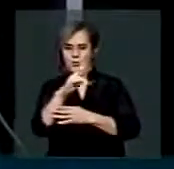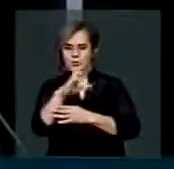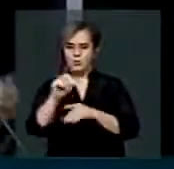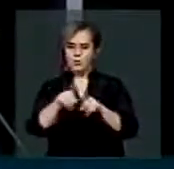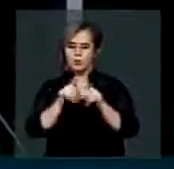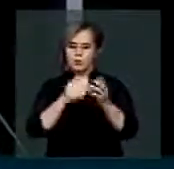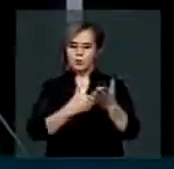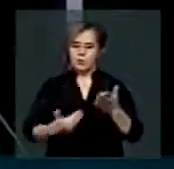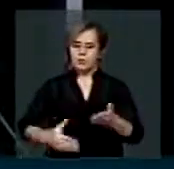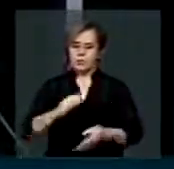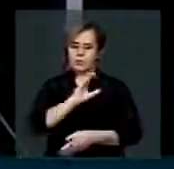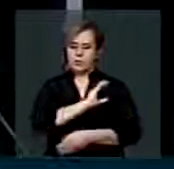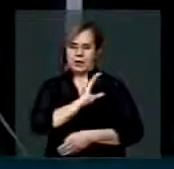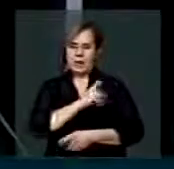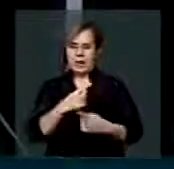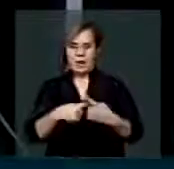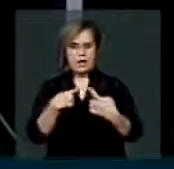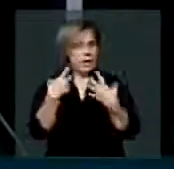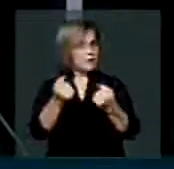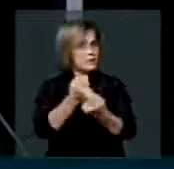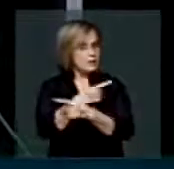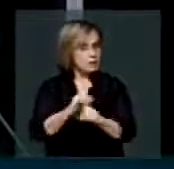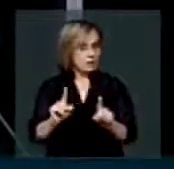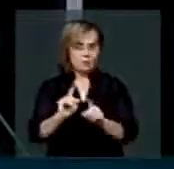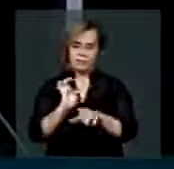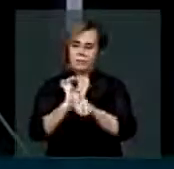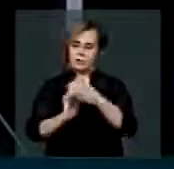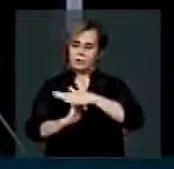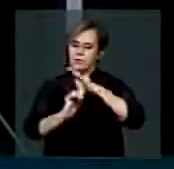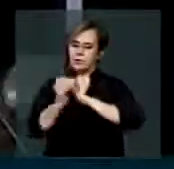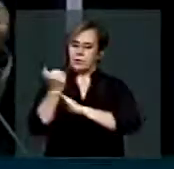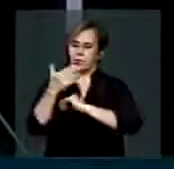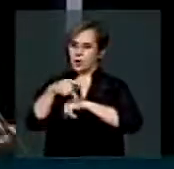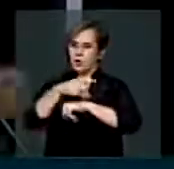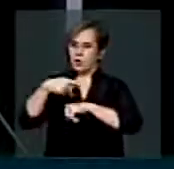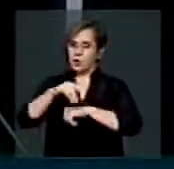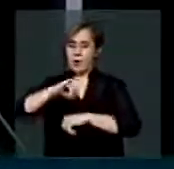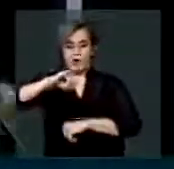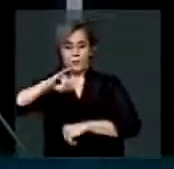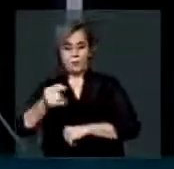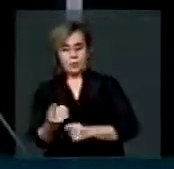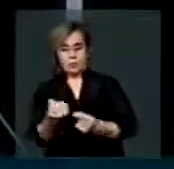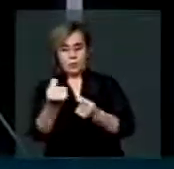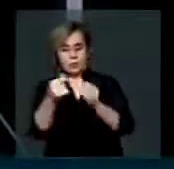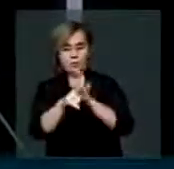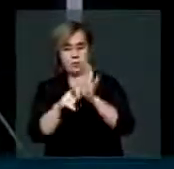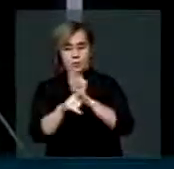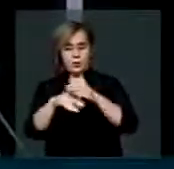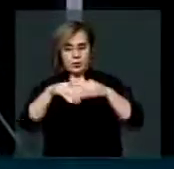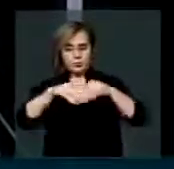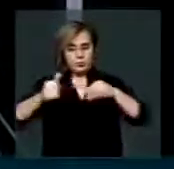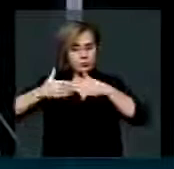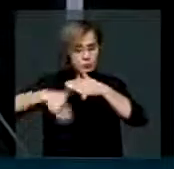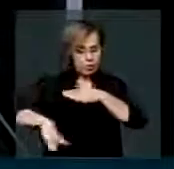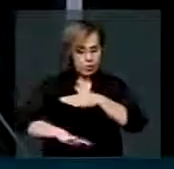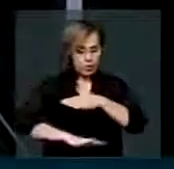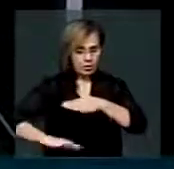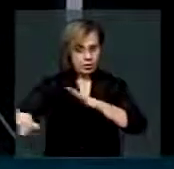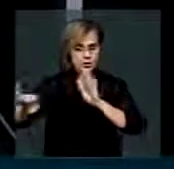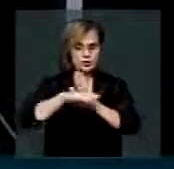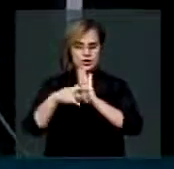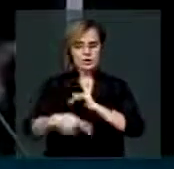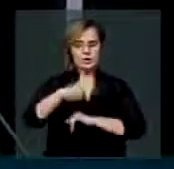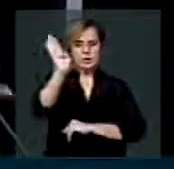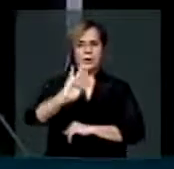Canadá, porque é inadmissível que uma empresa estrangeira, utilizando recursos do subsolo, chegue aqui no